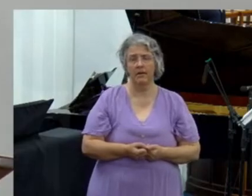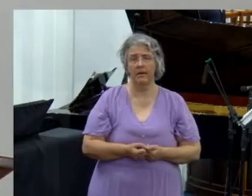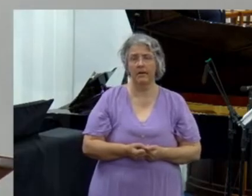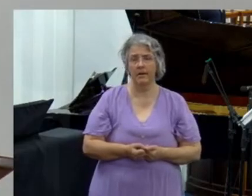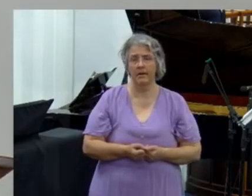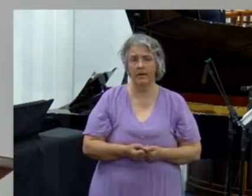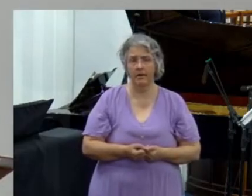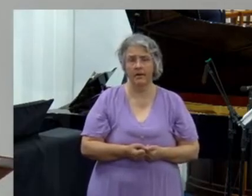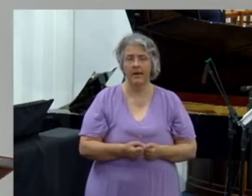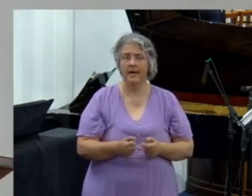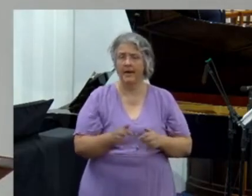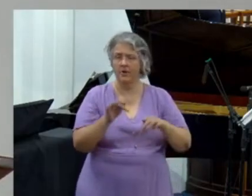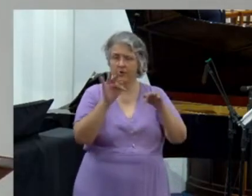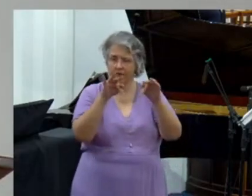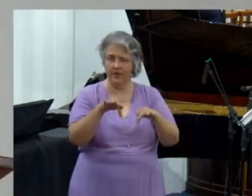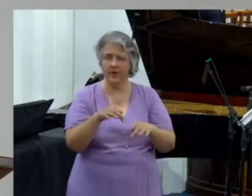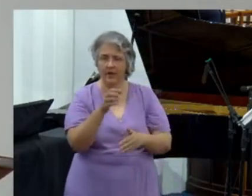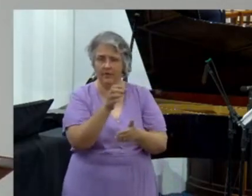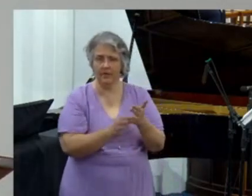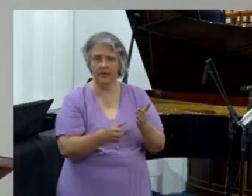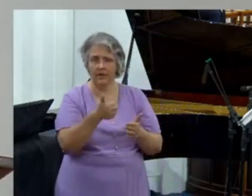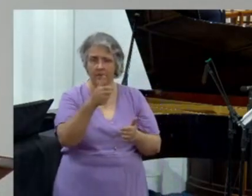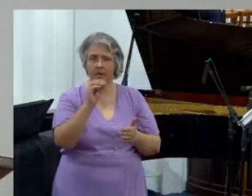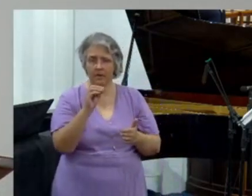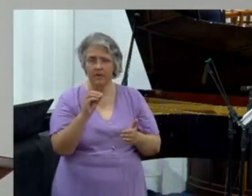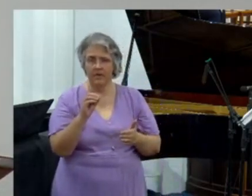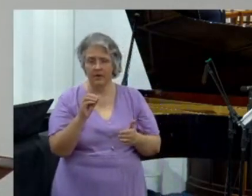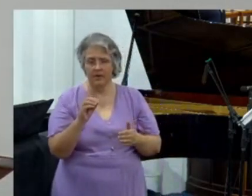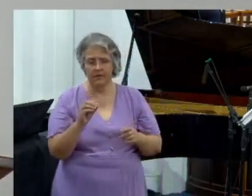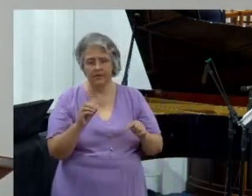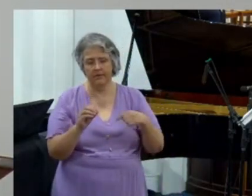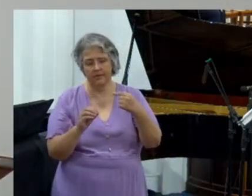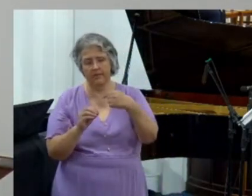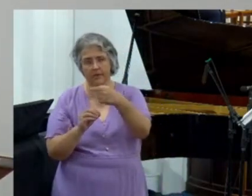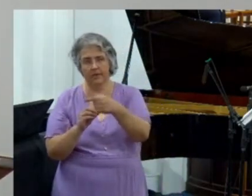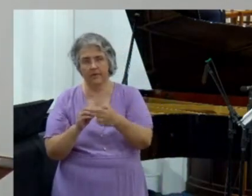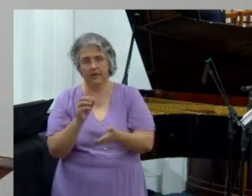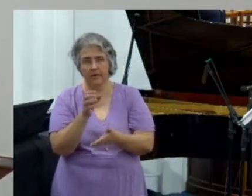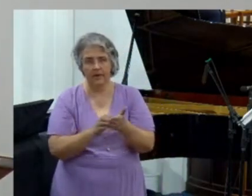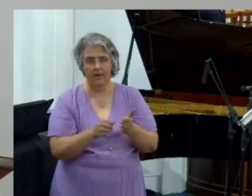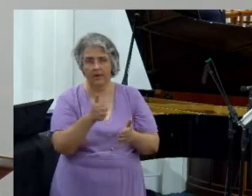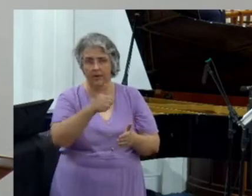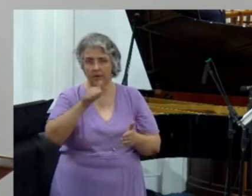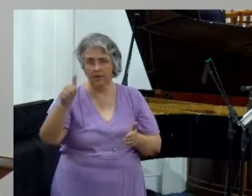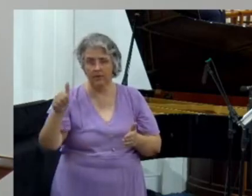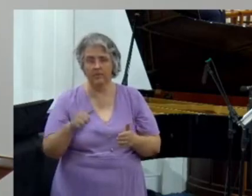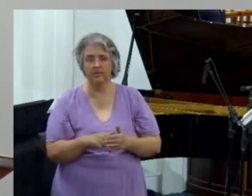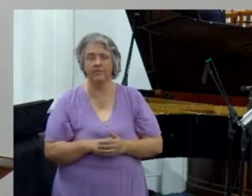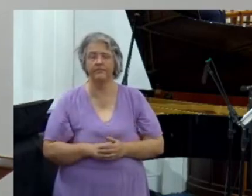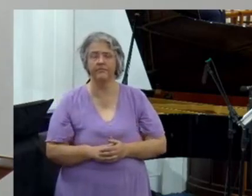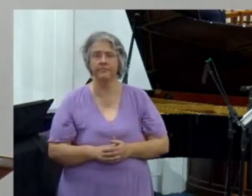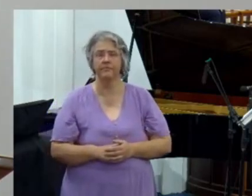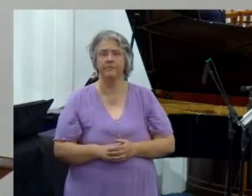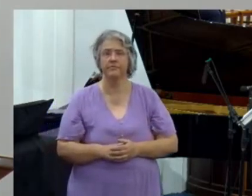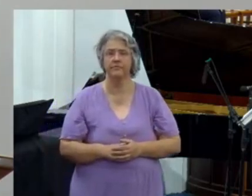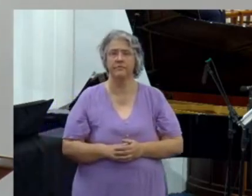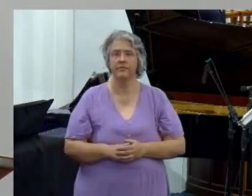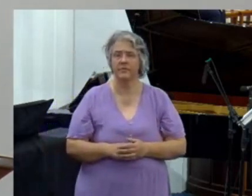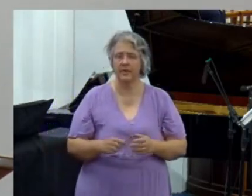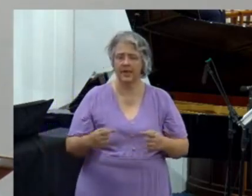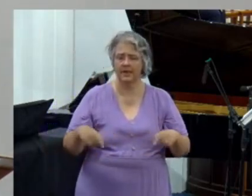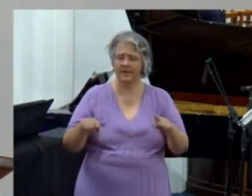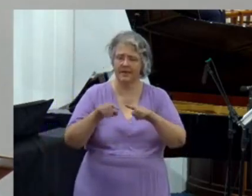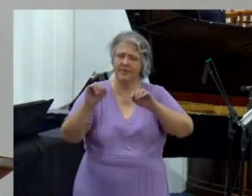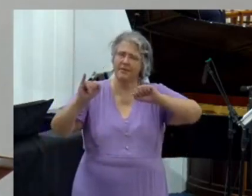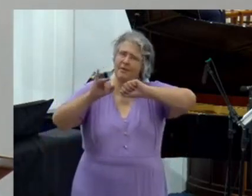visão do final do capítulo 10 e a que vem na sequência no capítulo 11. Versículo 18. Então a glória do